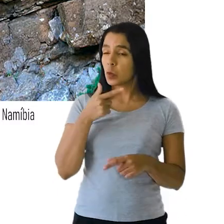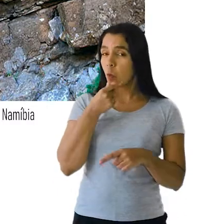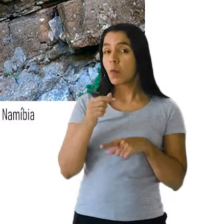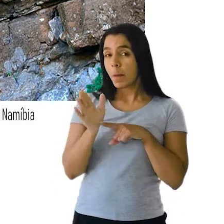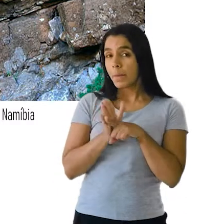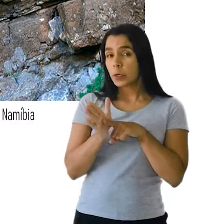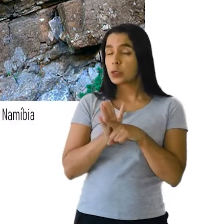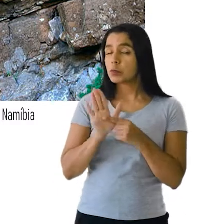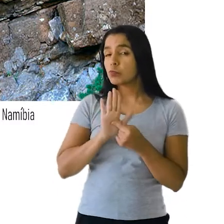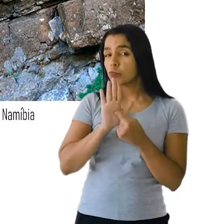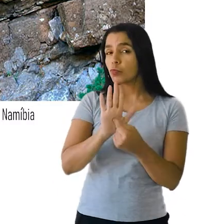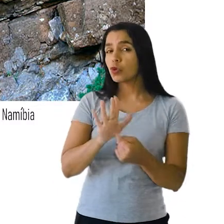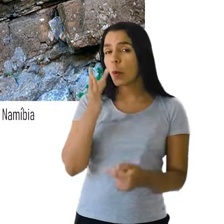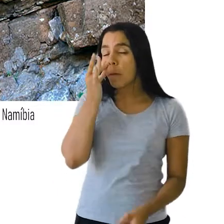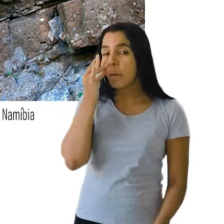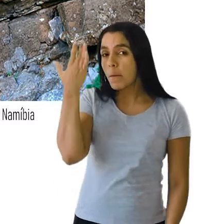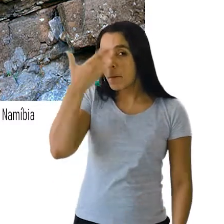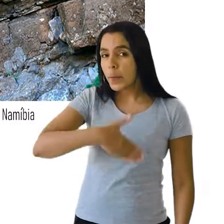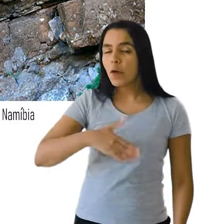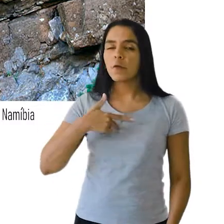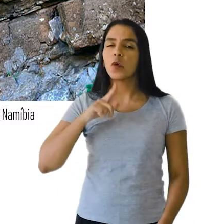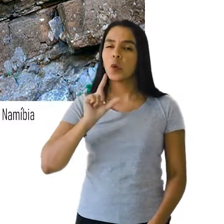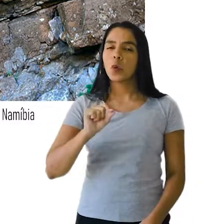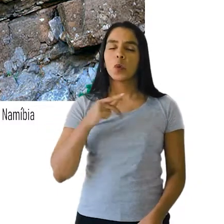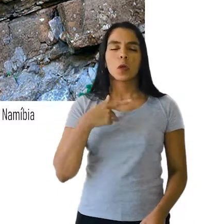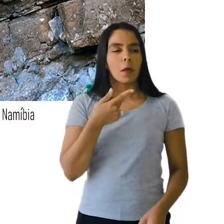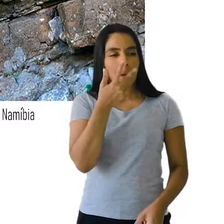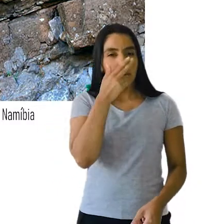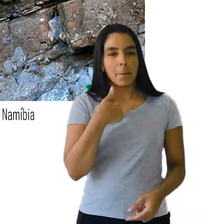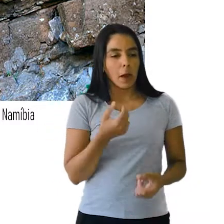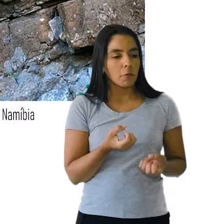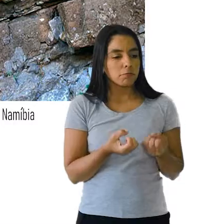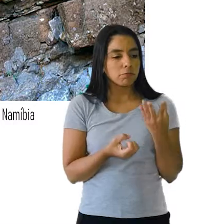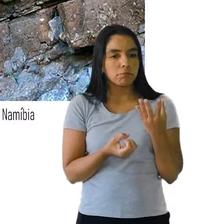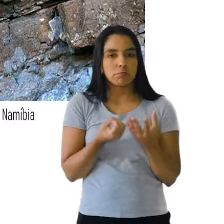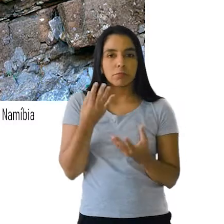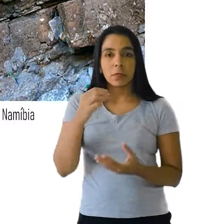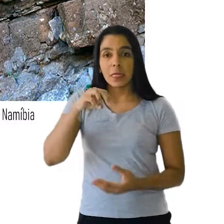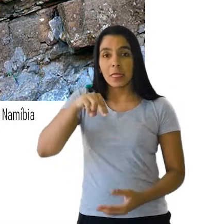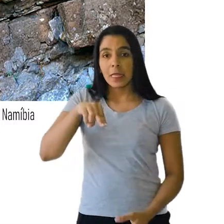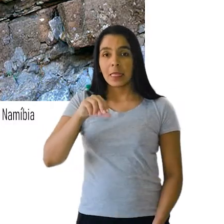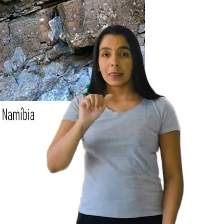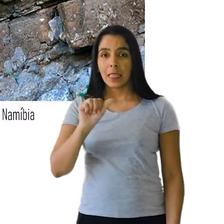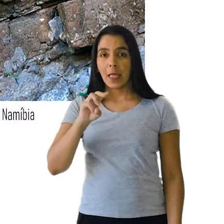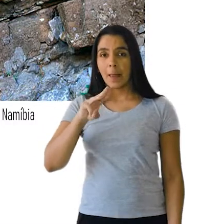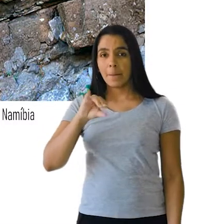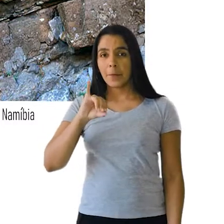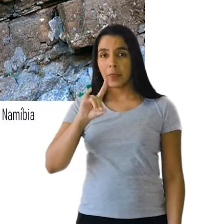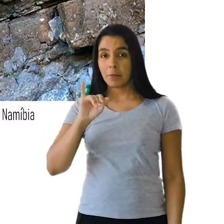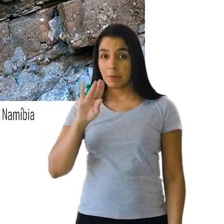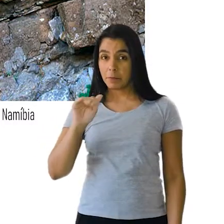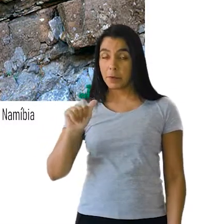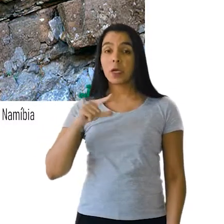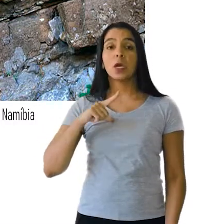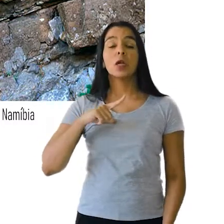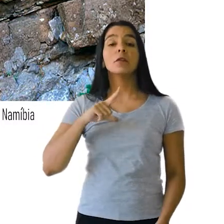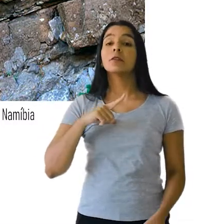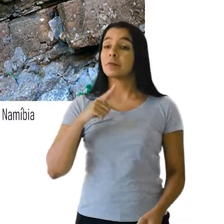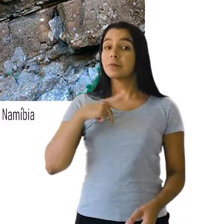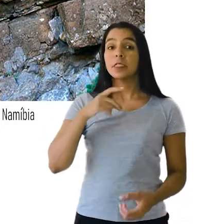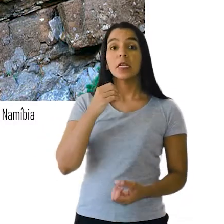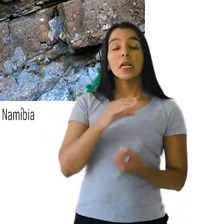aparecendo nessa imagem, ele mostrou, né, ele comprovou, a partir de uns afloramentos na Namíbia,